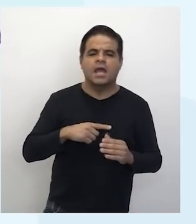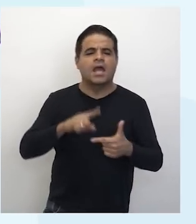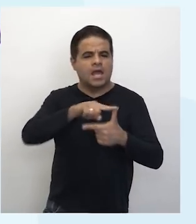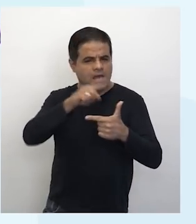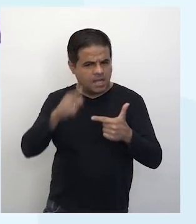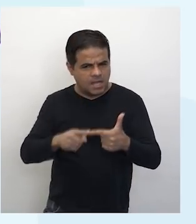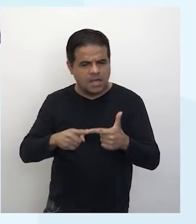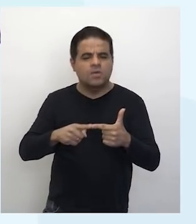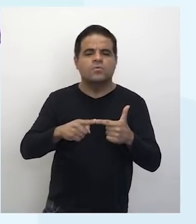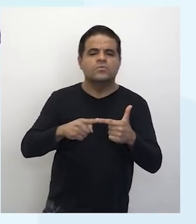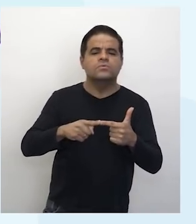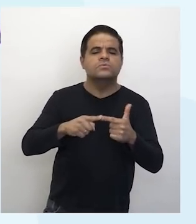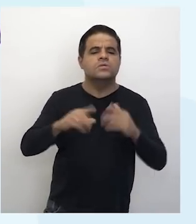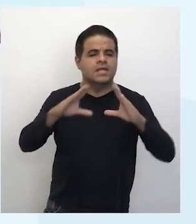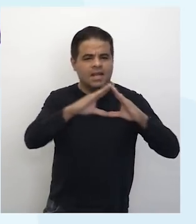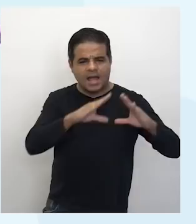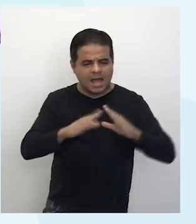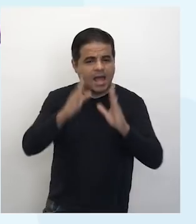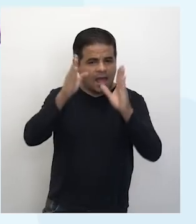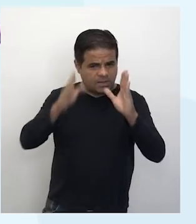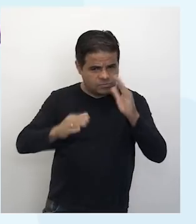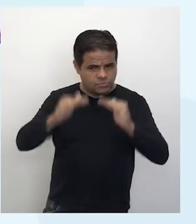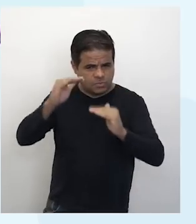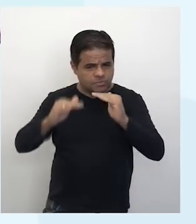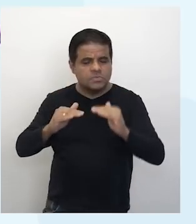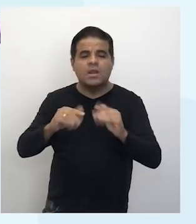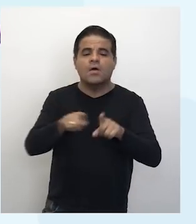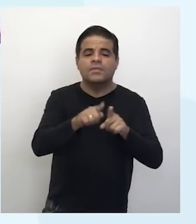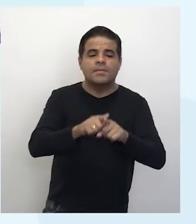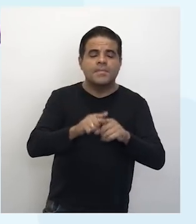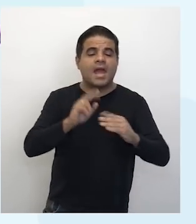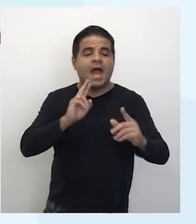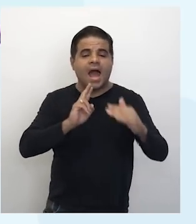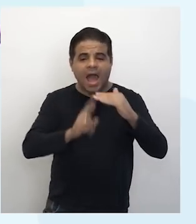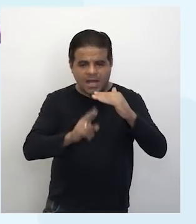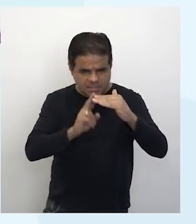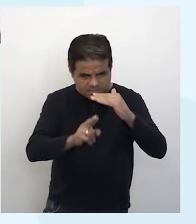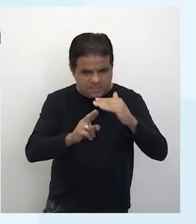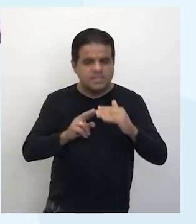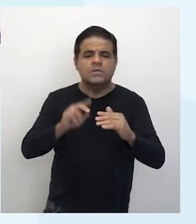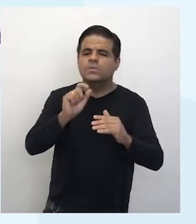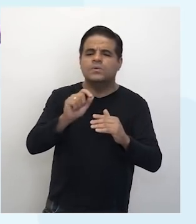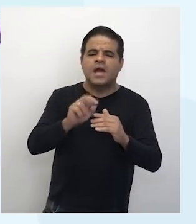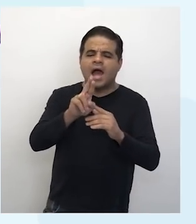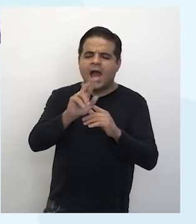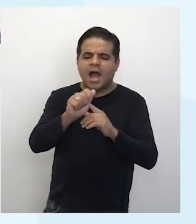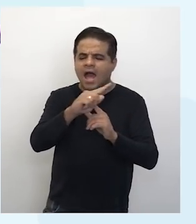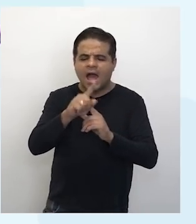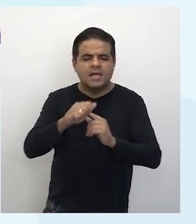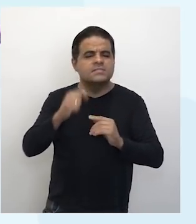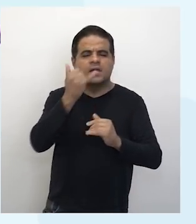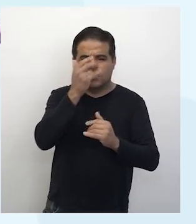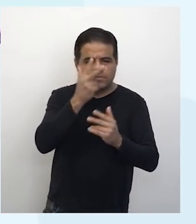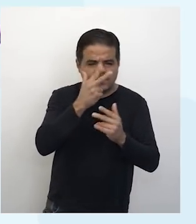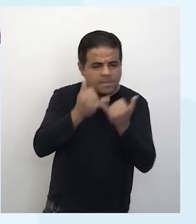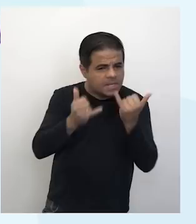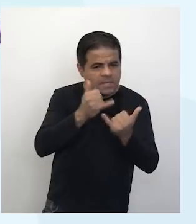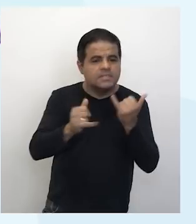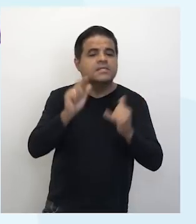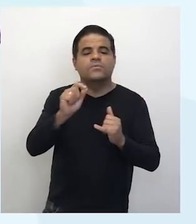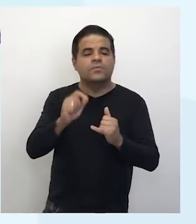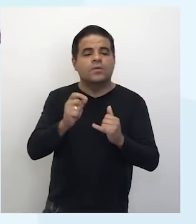ângulos congruentes e lados proporcionais. E a razão de semelhança. O que é a razão de semelhança? É